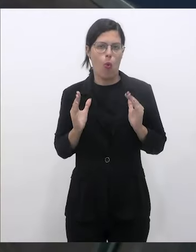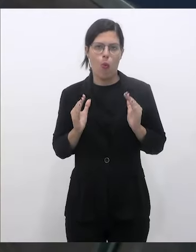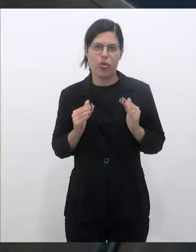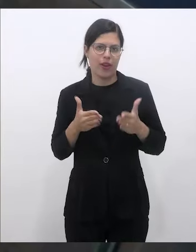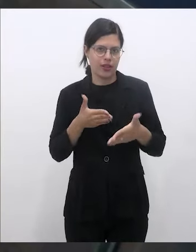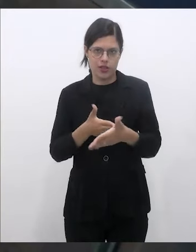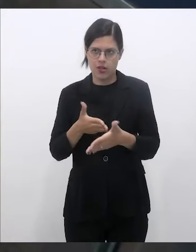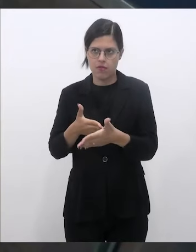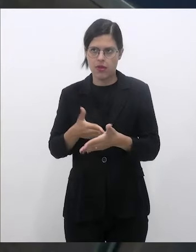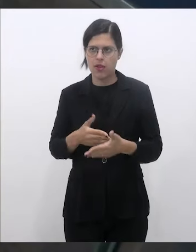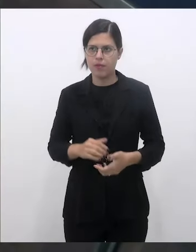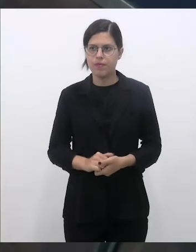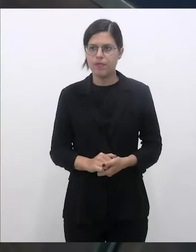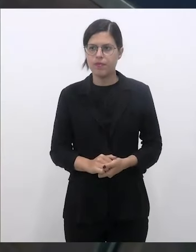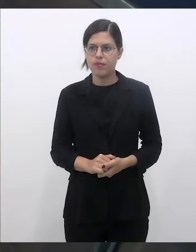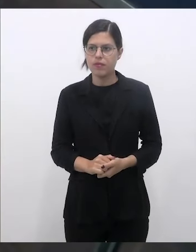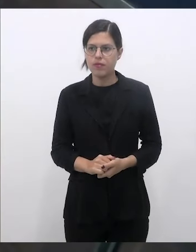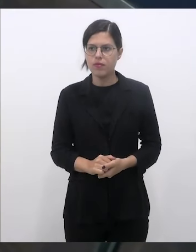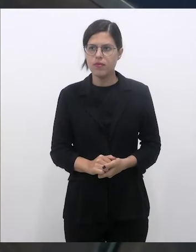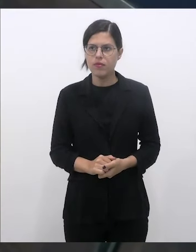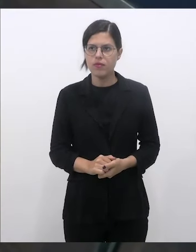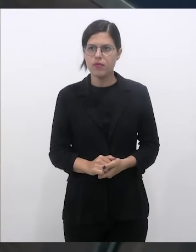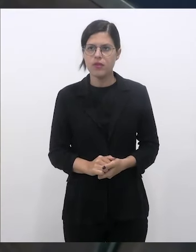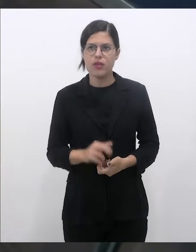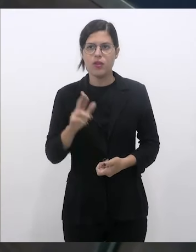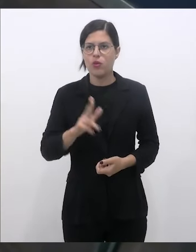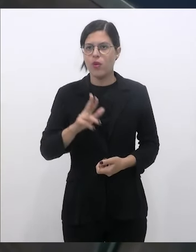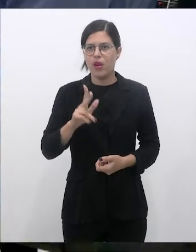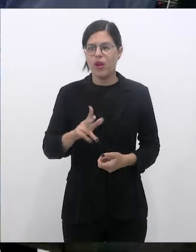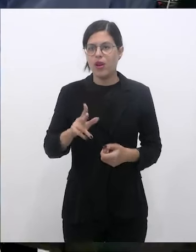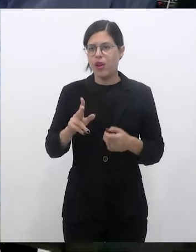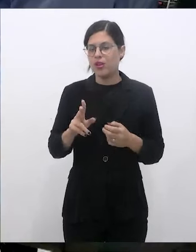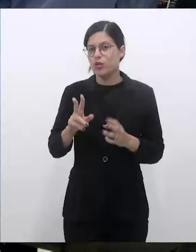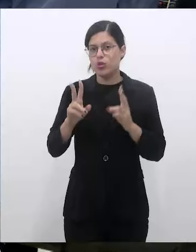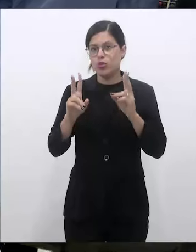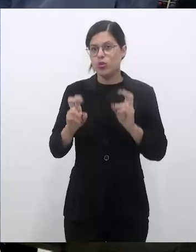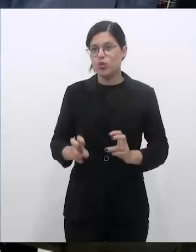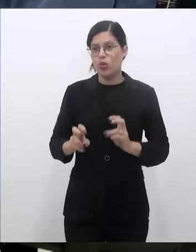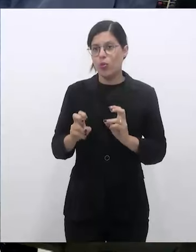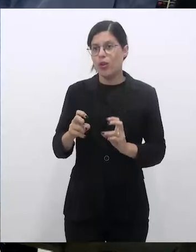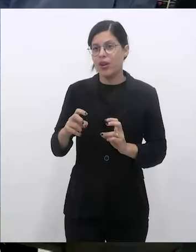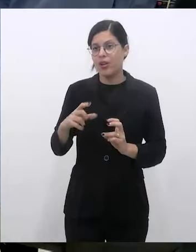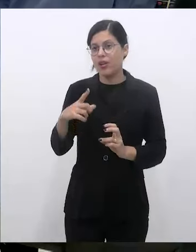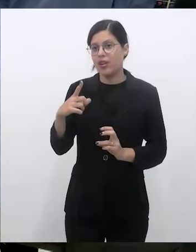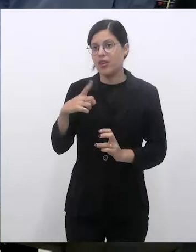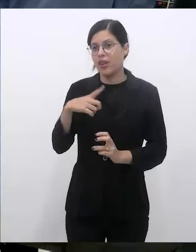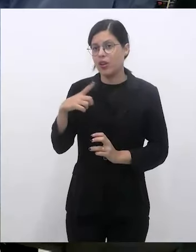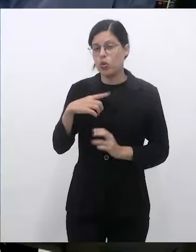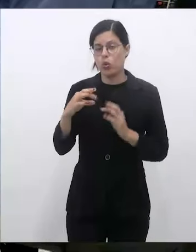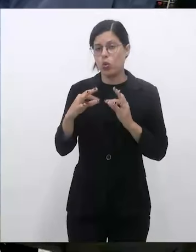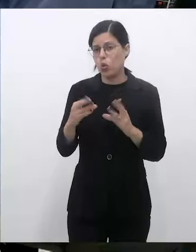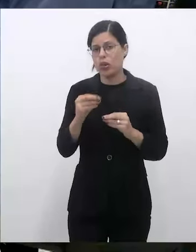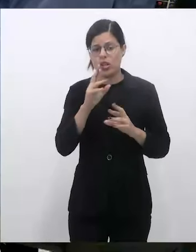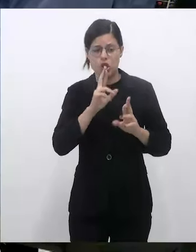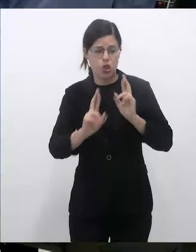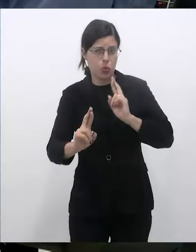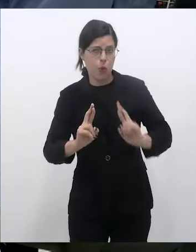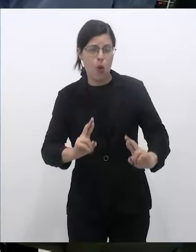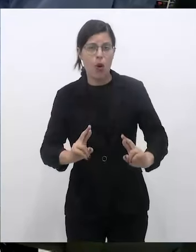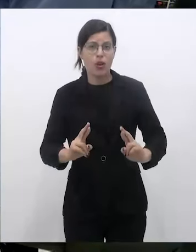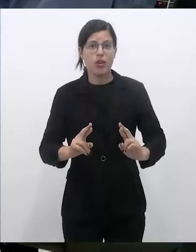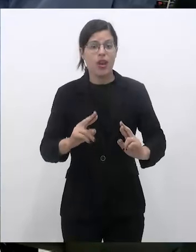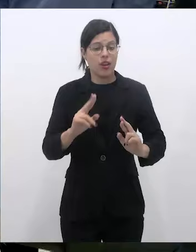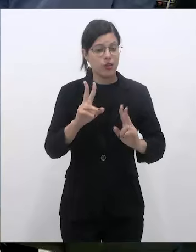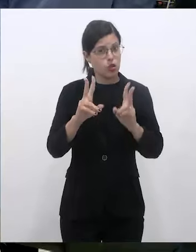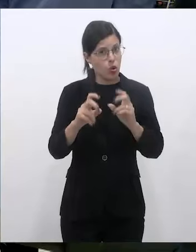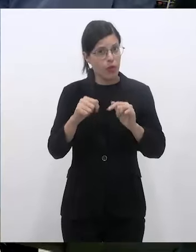acomodar, você não pode se limitar a isso. E não é sobre quem Flávia tem todas Fontinelli. as respostas, né? É quem sabe fazer as perguntas certas, porque a IA tem